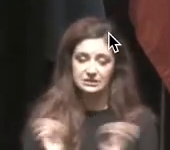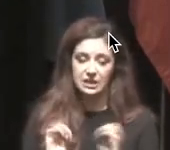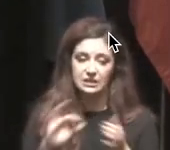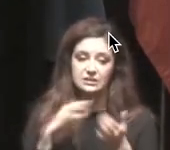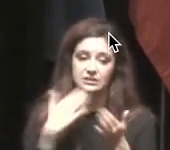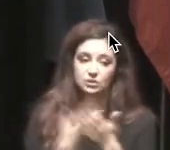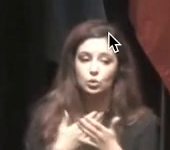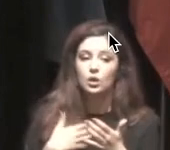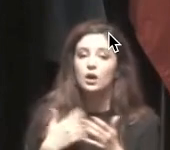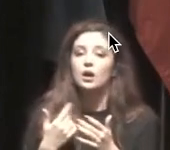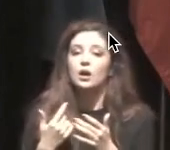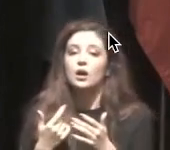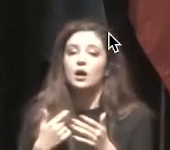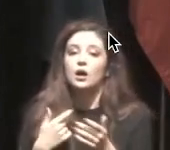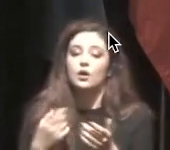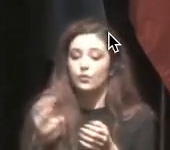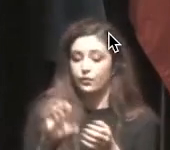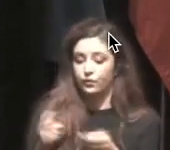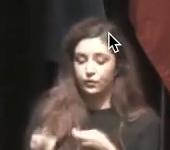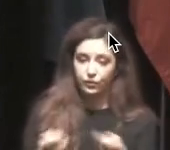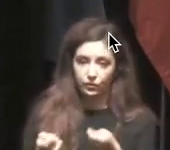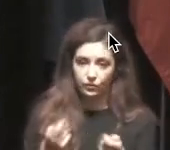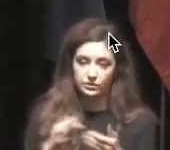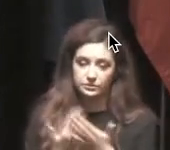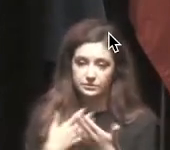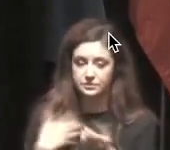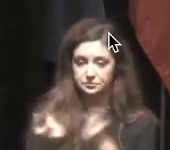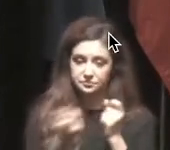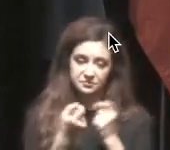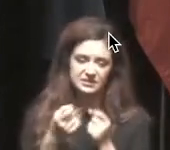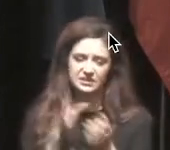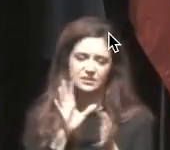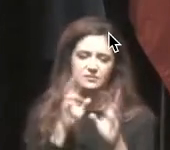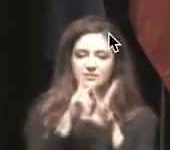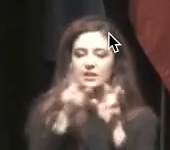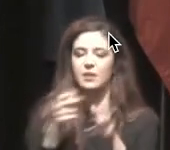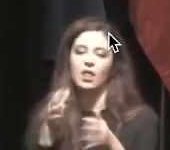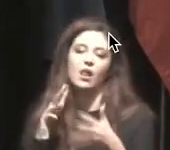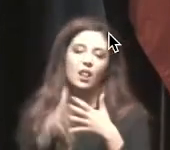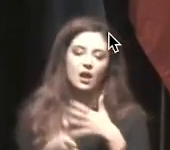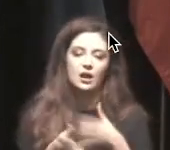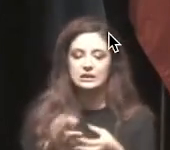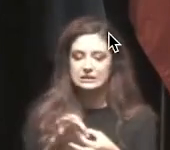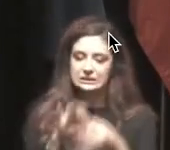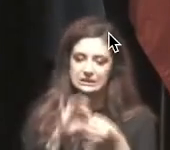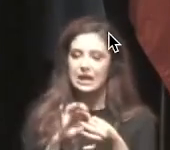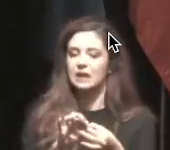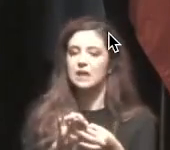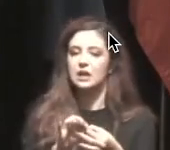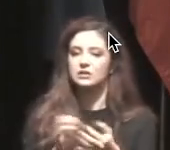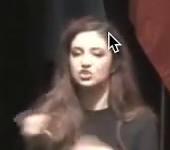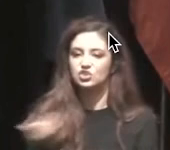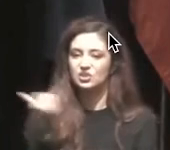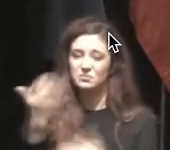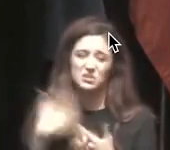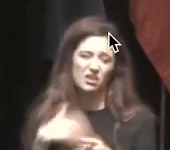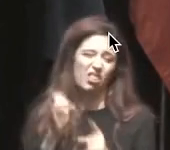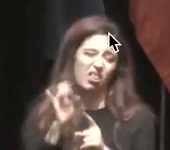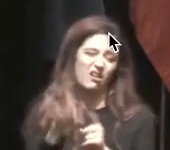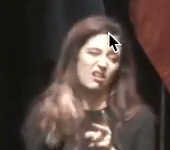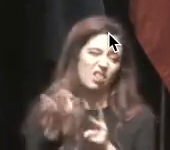natureza estratégica tinha de ser aqui discutido. E falou hoje de transparência, de lealdade institucional, e cá está um exemplo de como são só